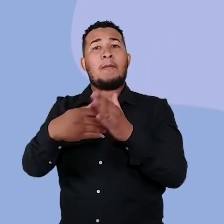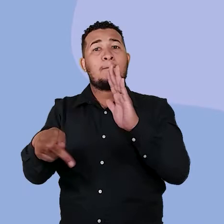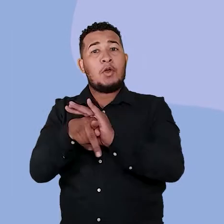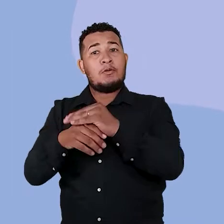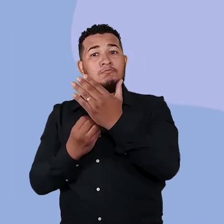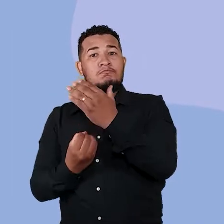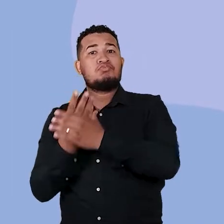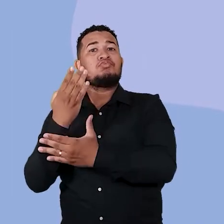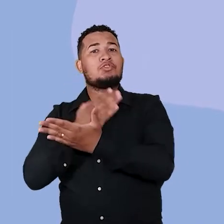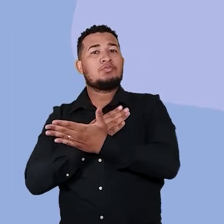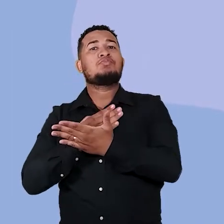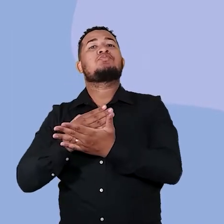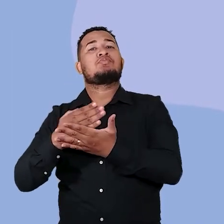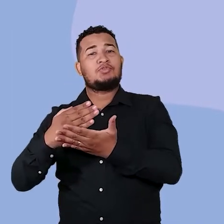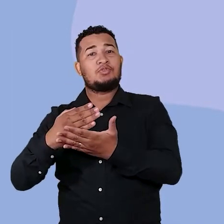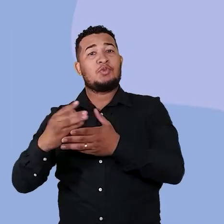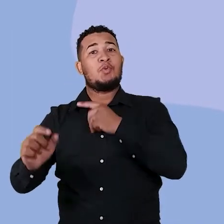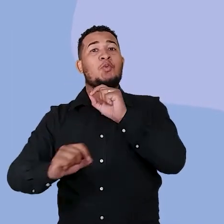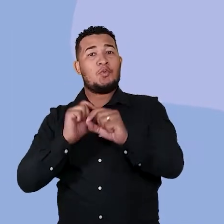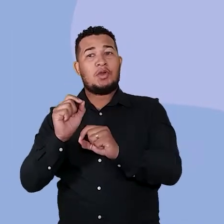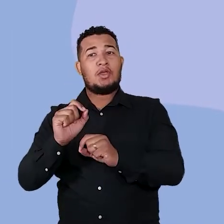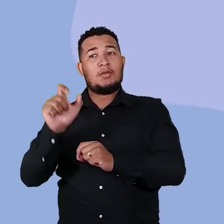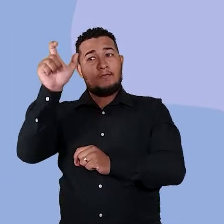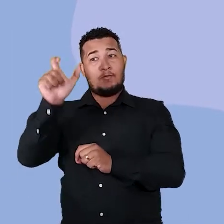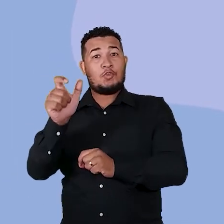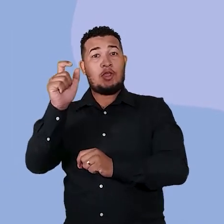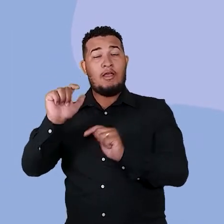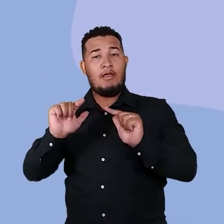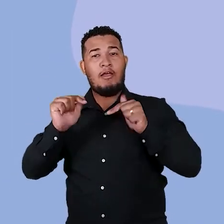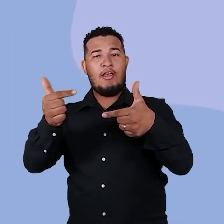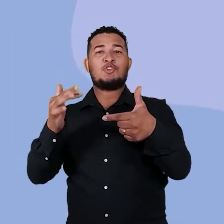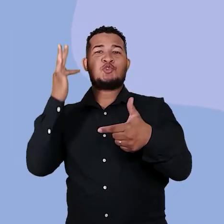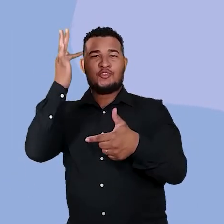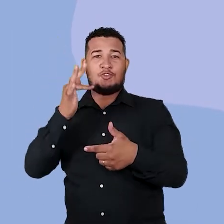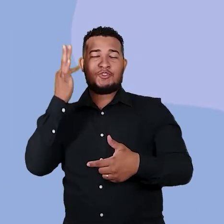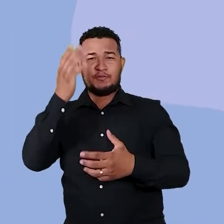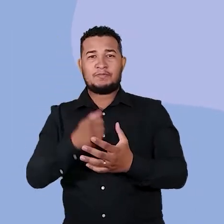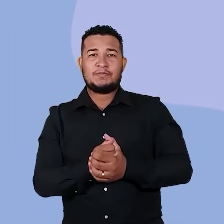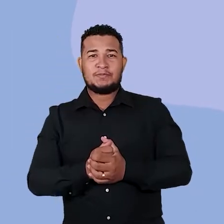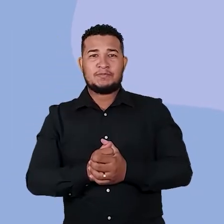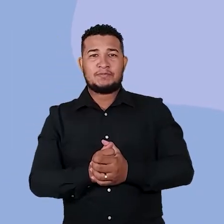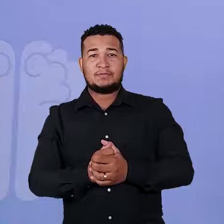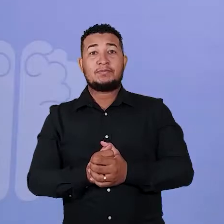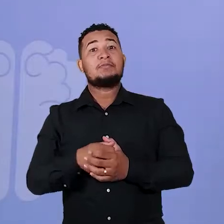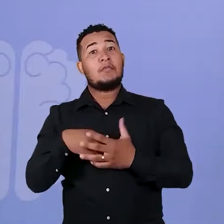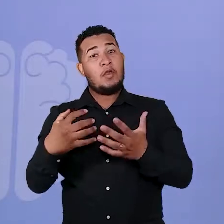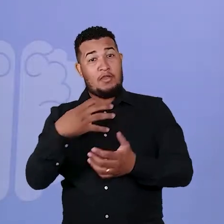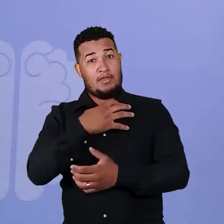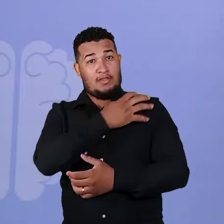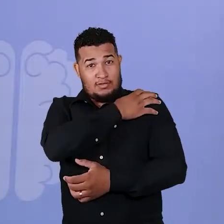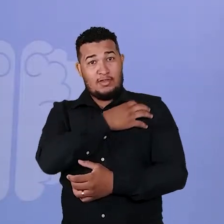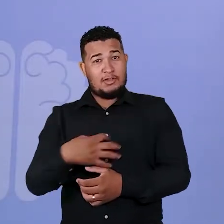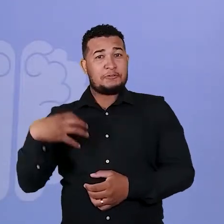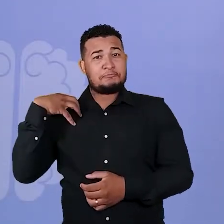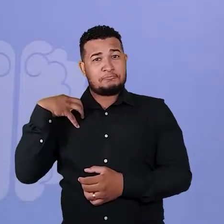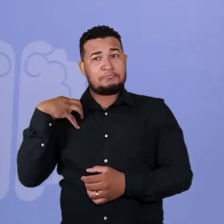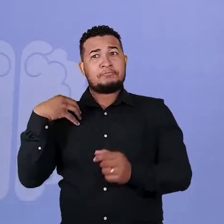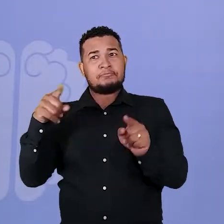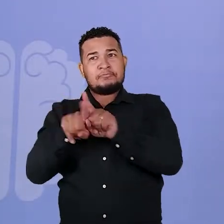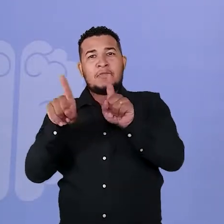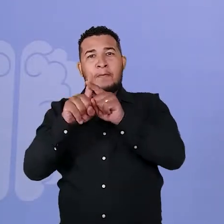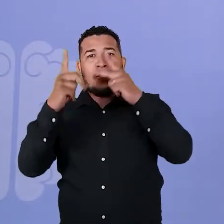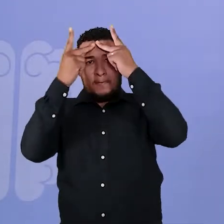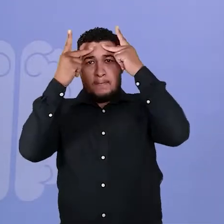antigamente à origem imperante do filosofar. Então, vejam só,